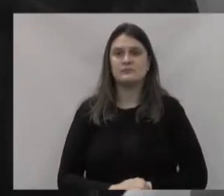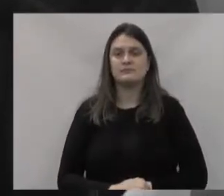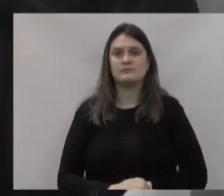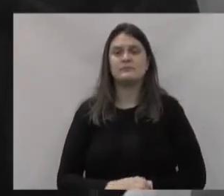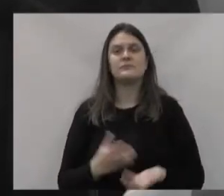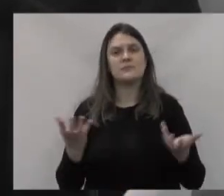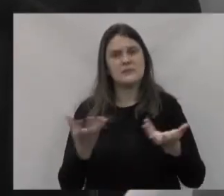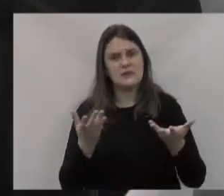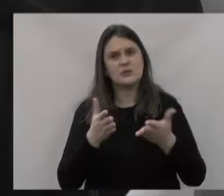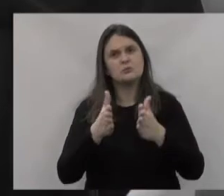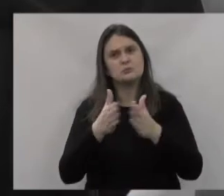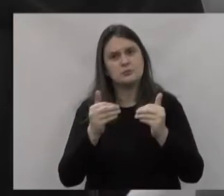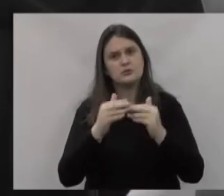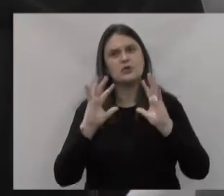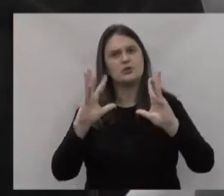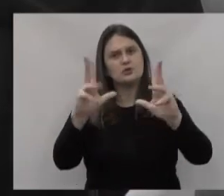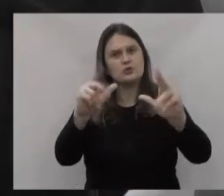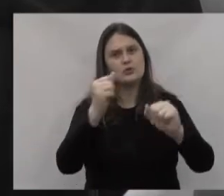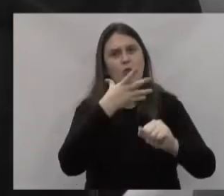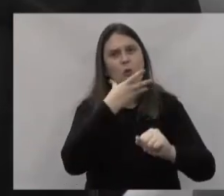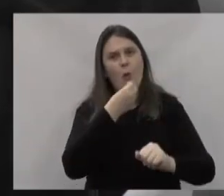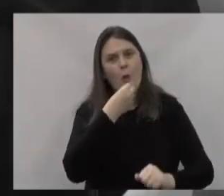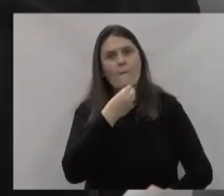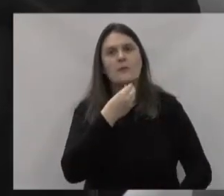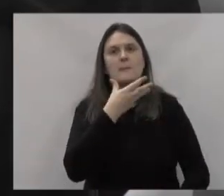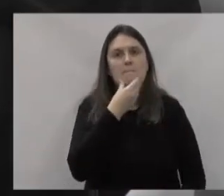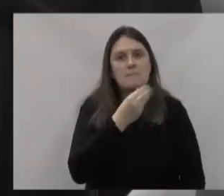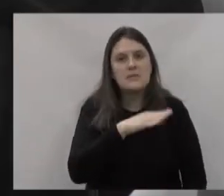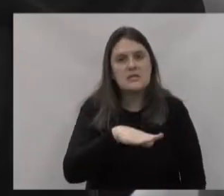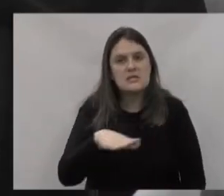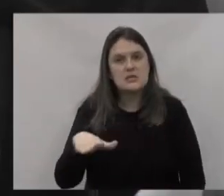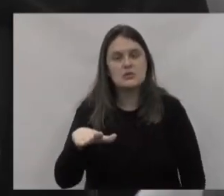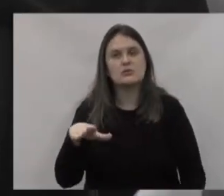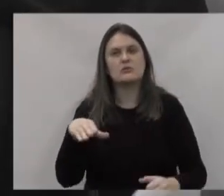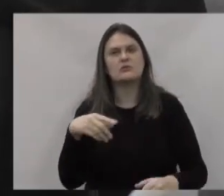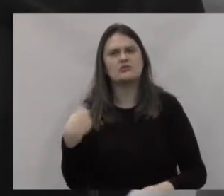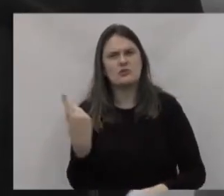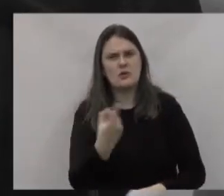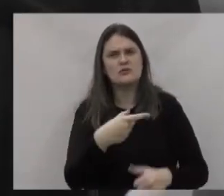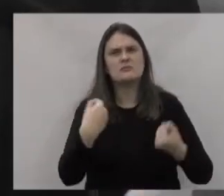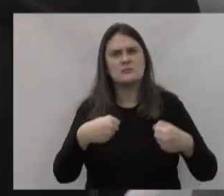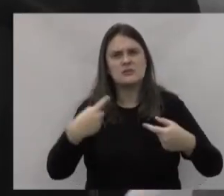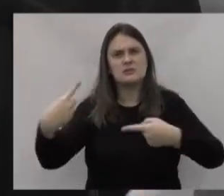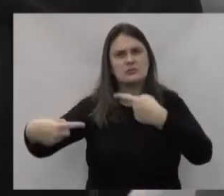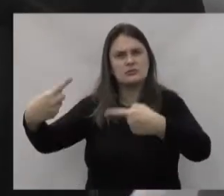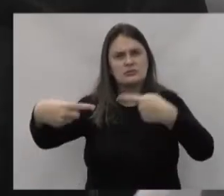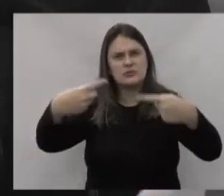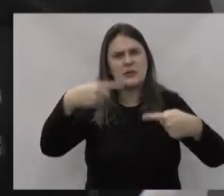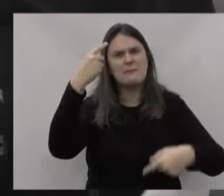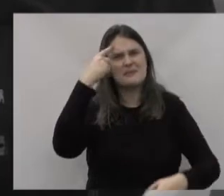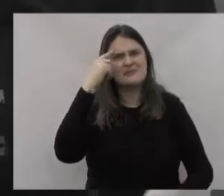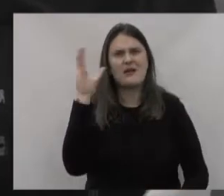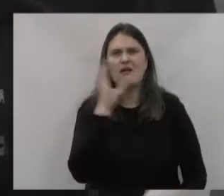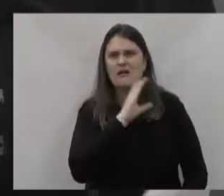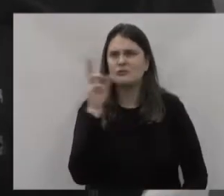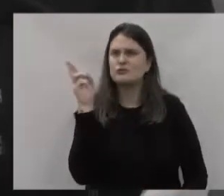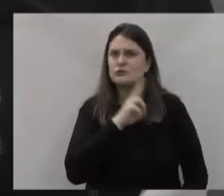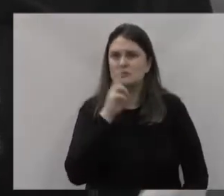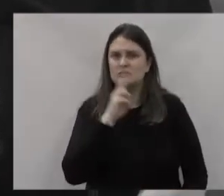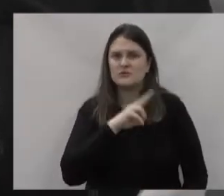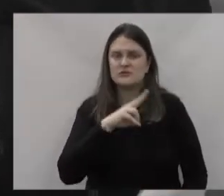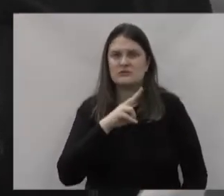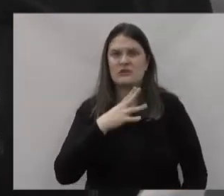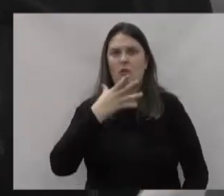E quero também pedir a todos os homens e meninos aqui presentes para que a gente discuta e repense com urgência